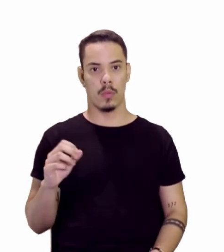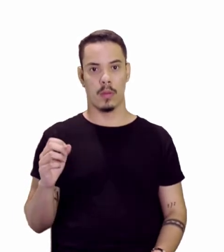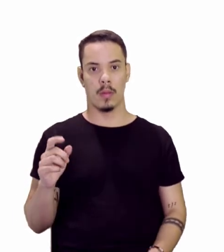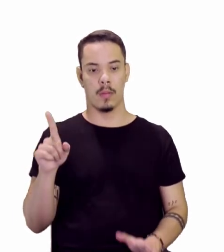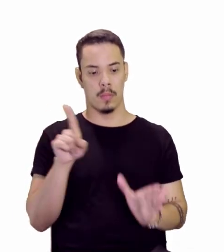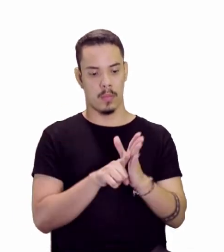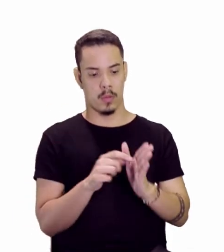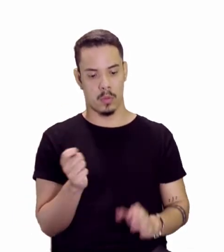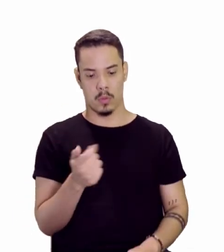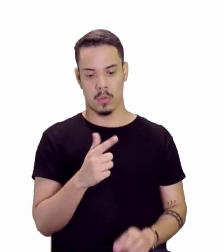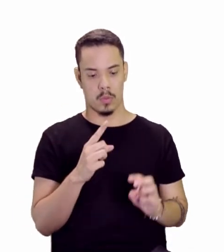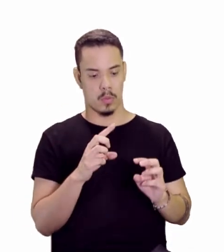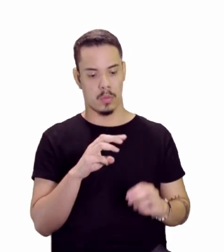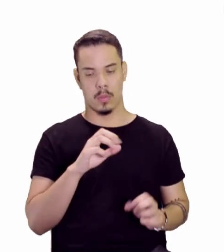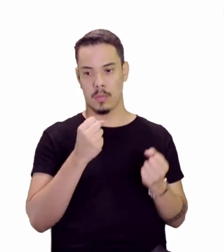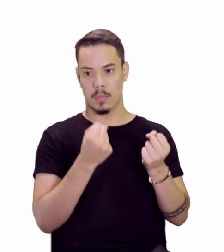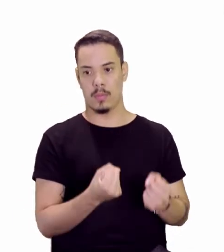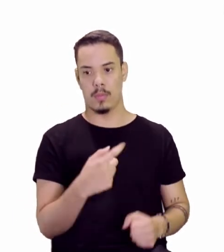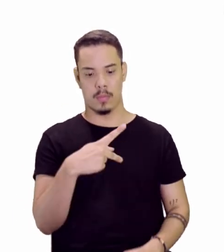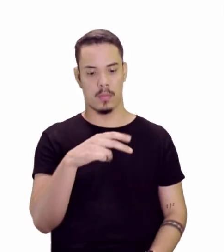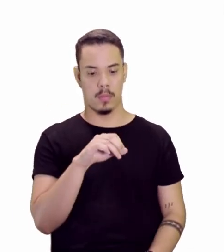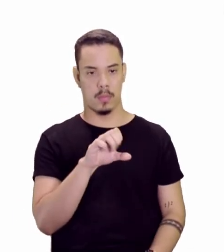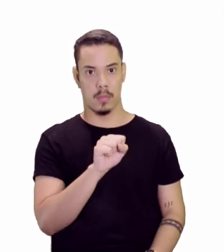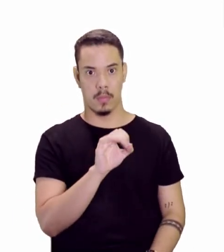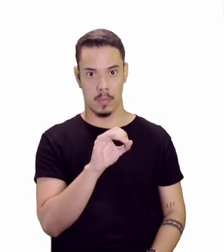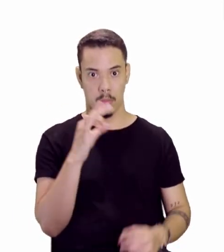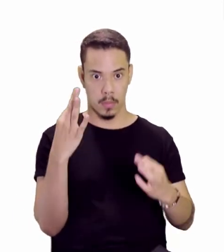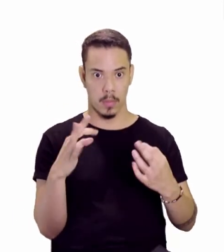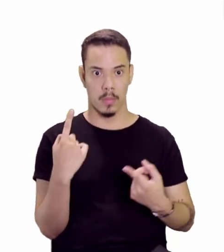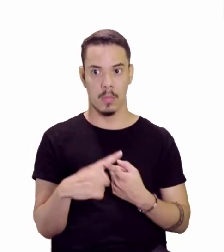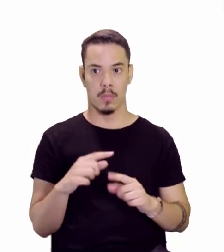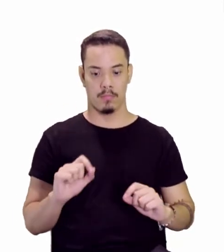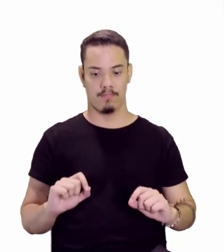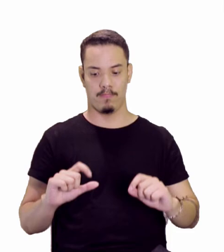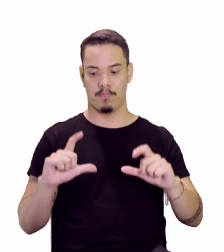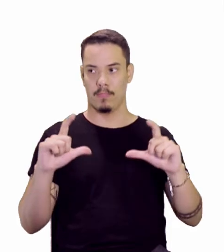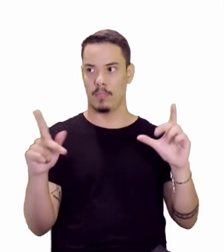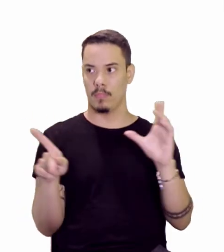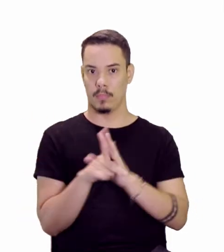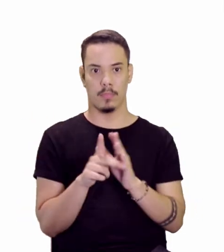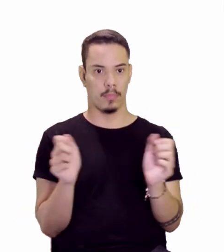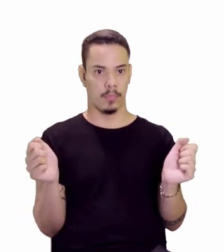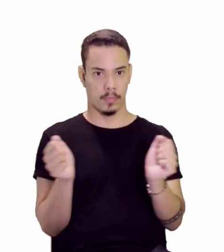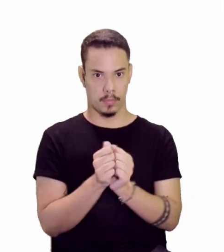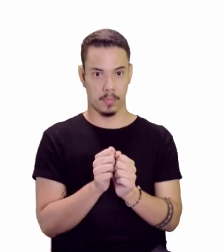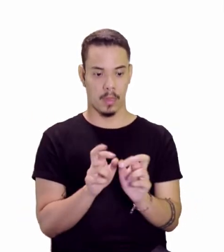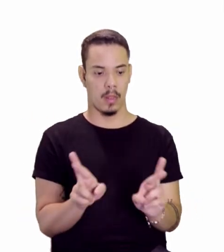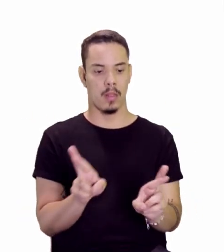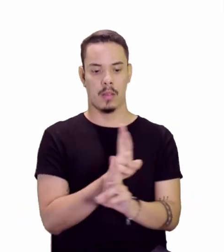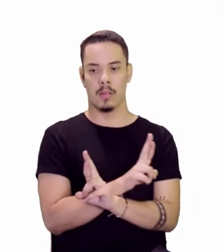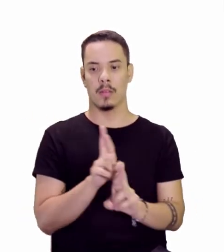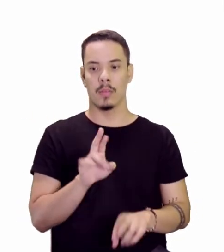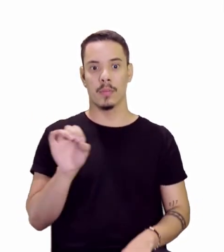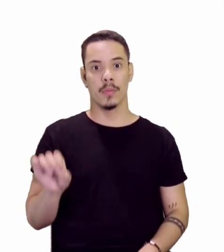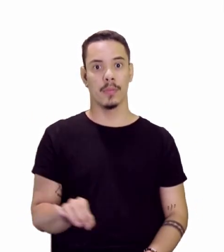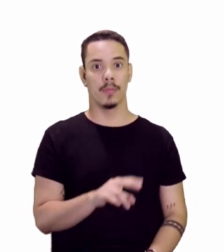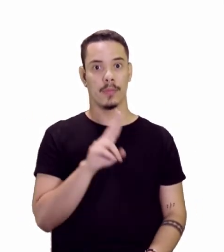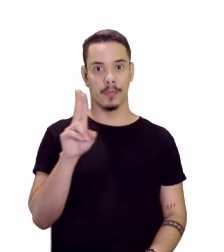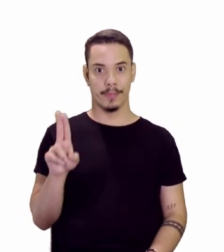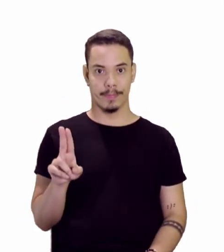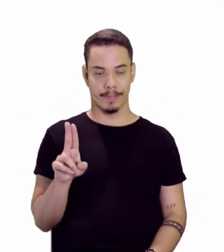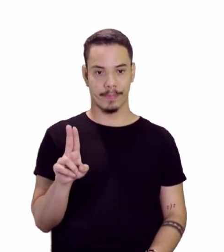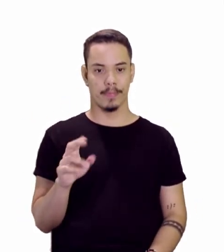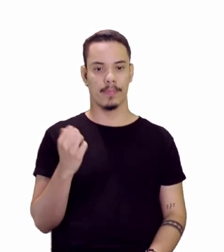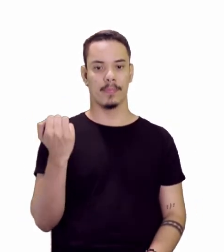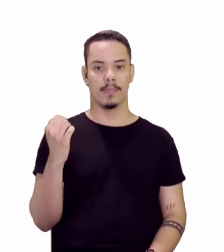outro. Tá relacionado, o corpo vai afundar no líquido. Isso, é diretamente proporcional, né? Justamente, essa relação. Ou... Se